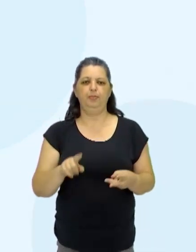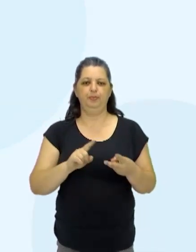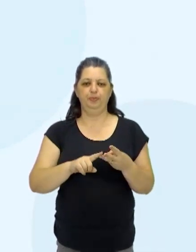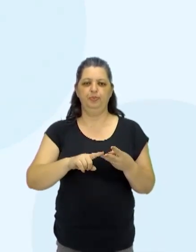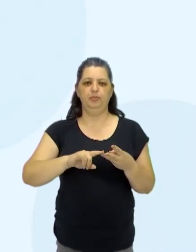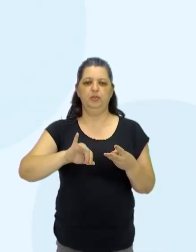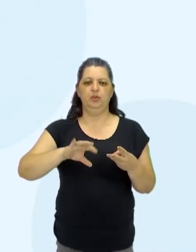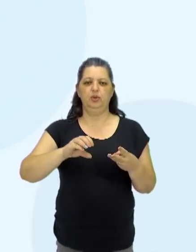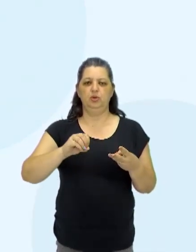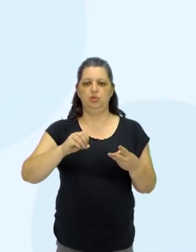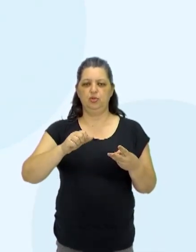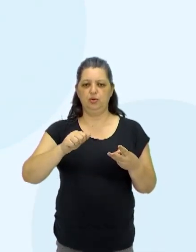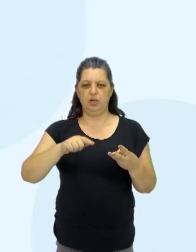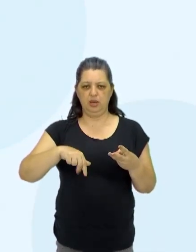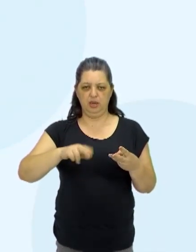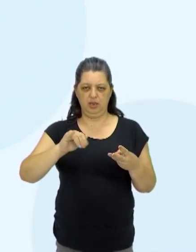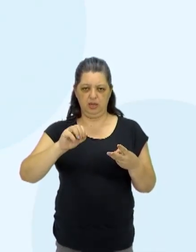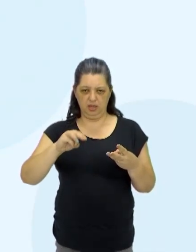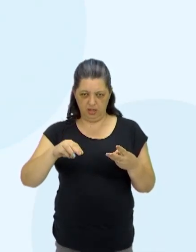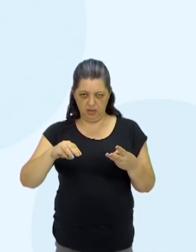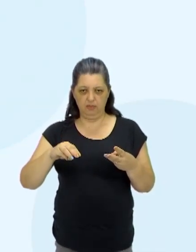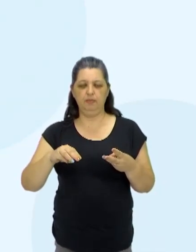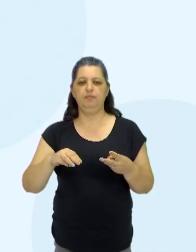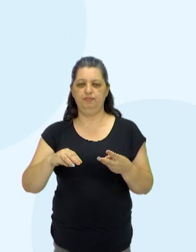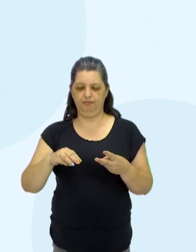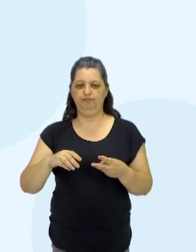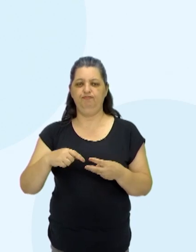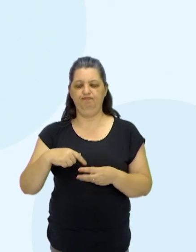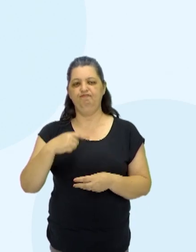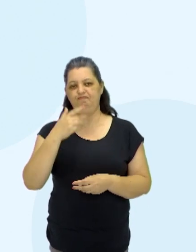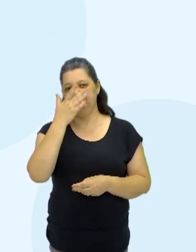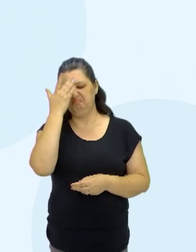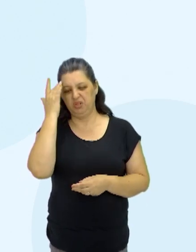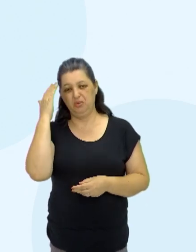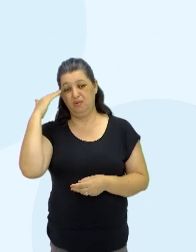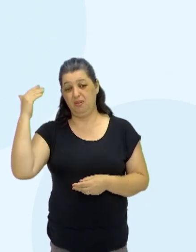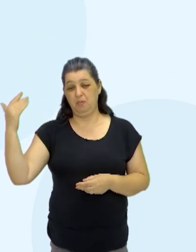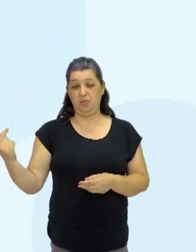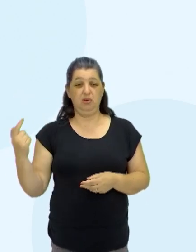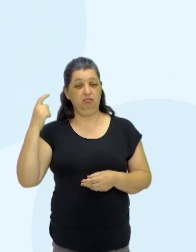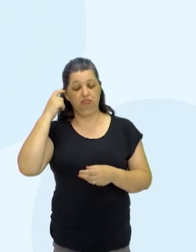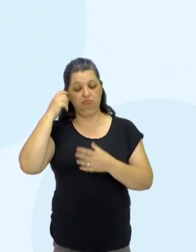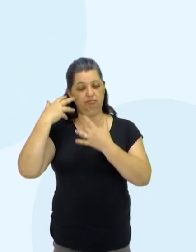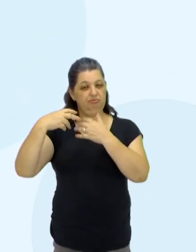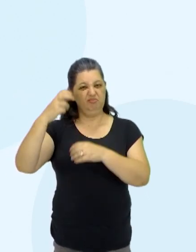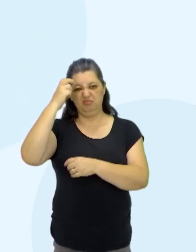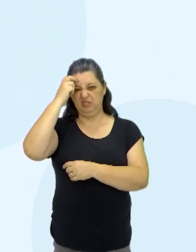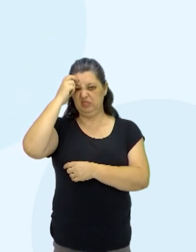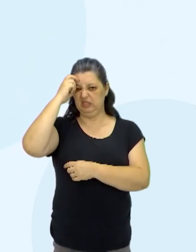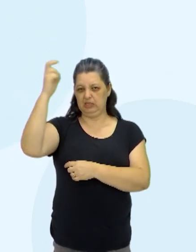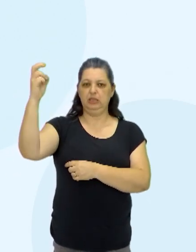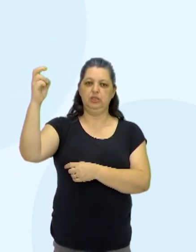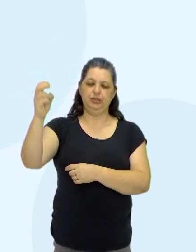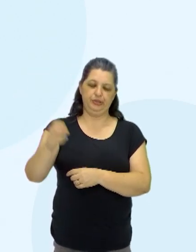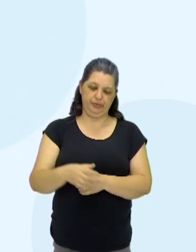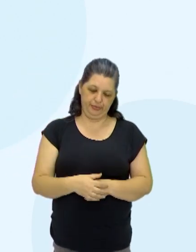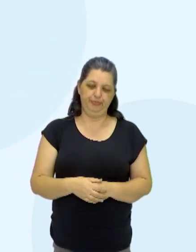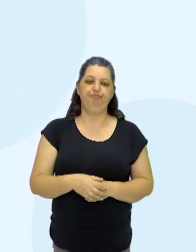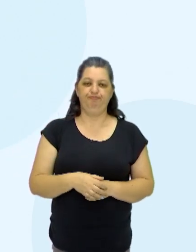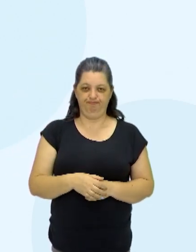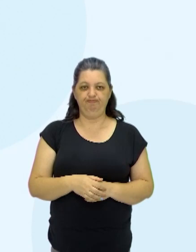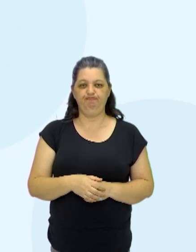Nabuco. Joaquim Nabuco era o cara era muito fera. Uma das cabeças mais inteligentes que eu já li foi o Joaquim